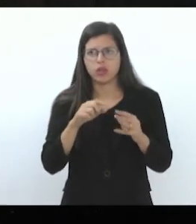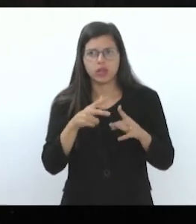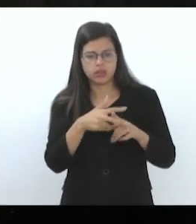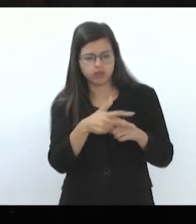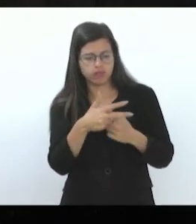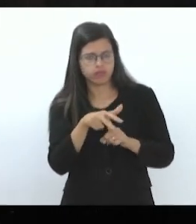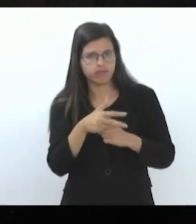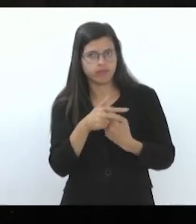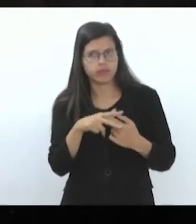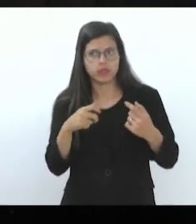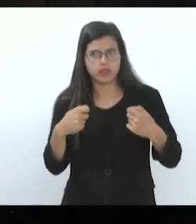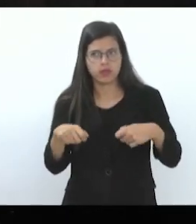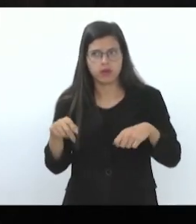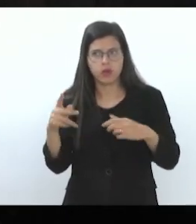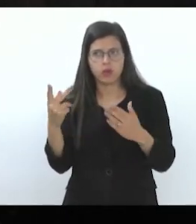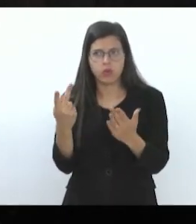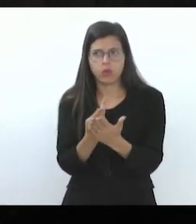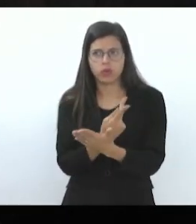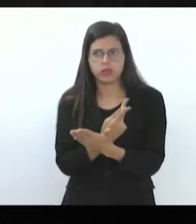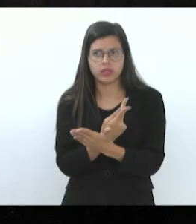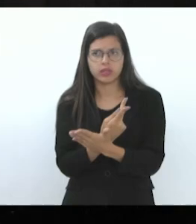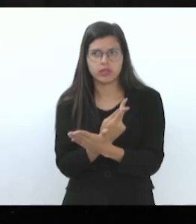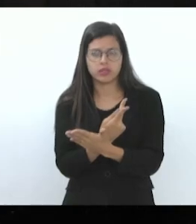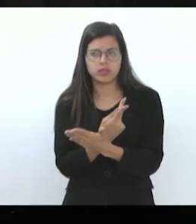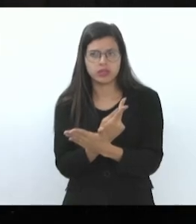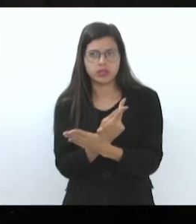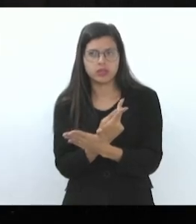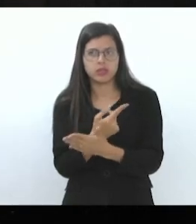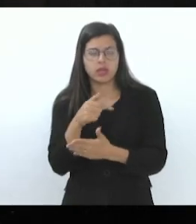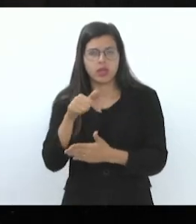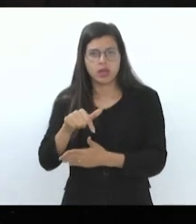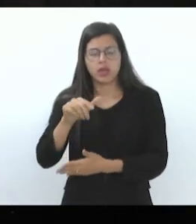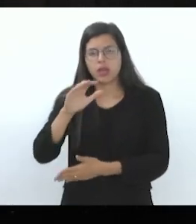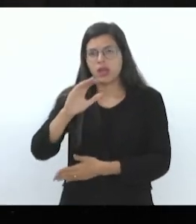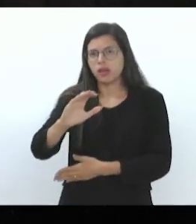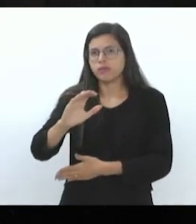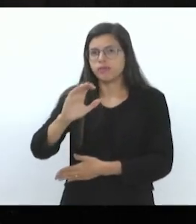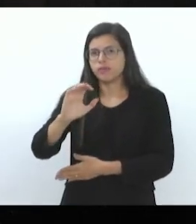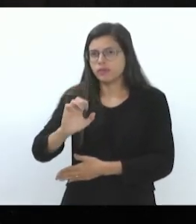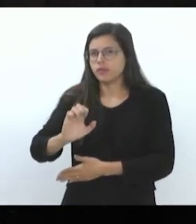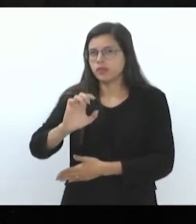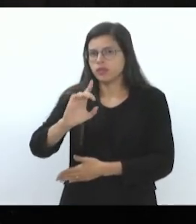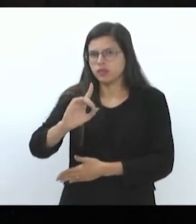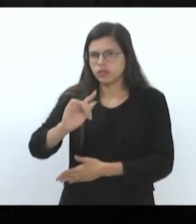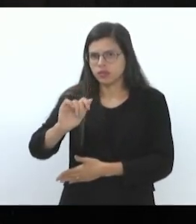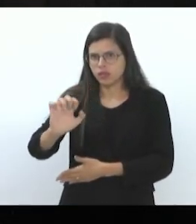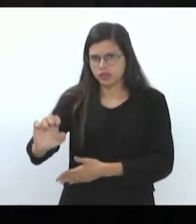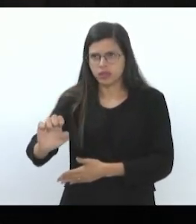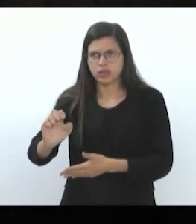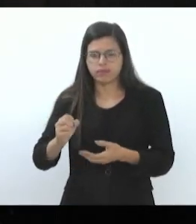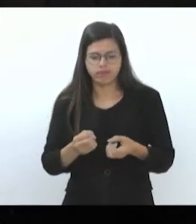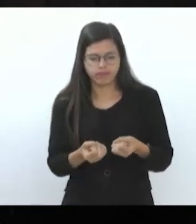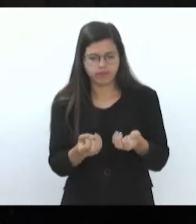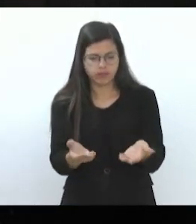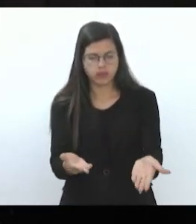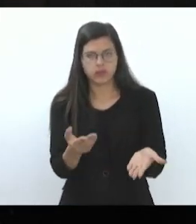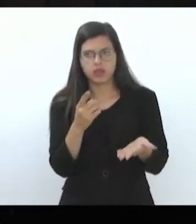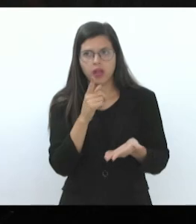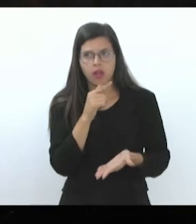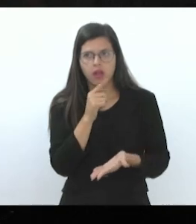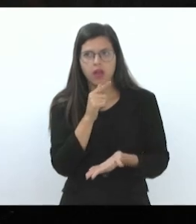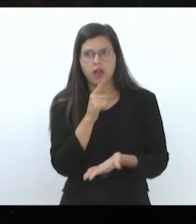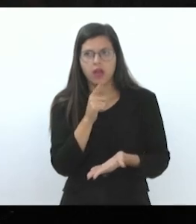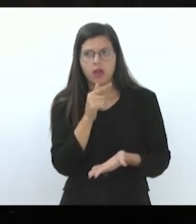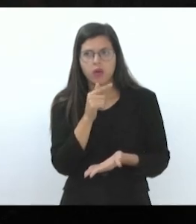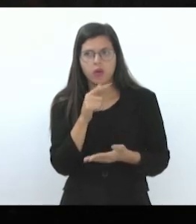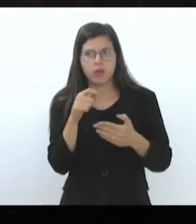que ocorrer na própria parada que a SEDAI, que é a fornecedora da água, e não é a distribuidora mais,